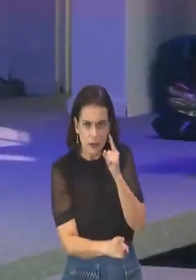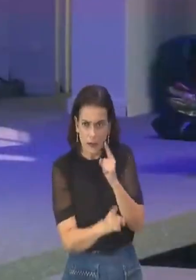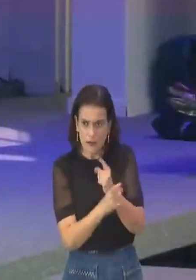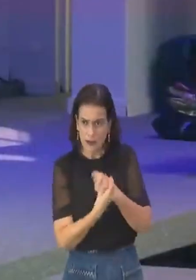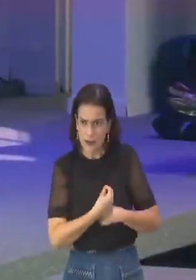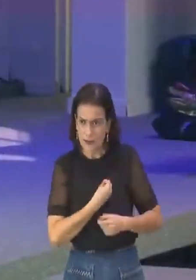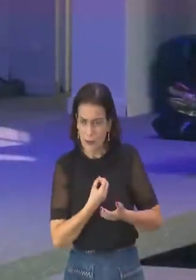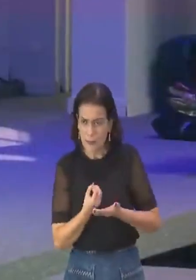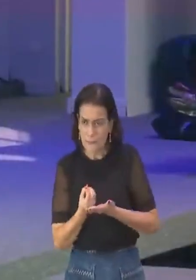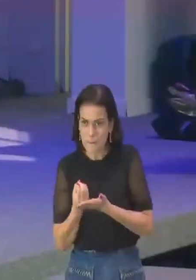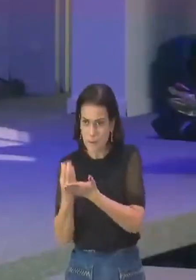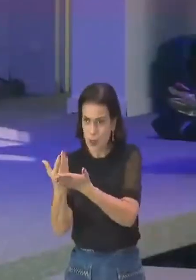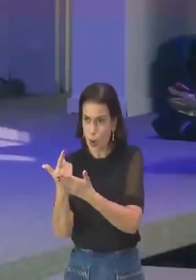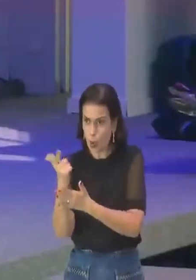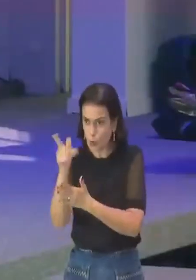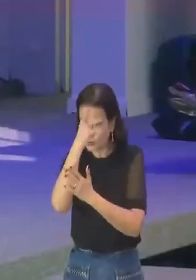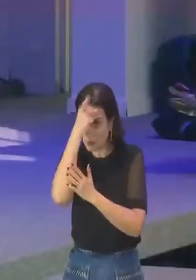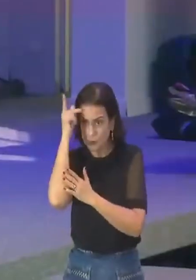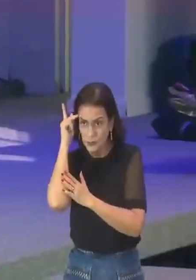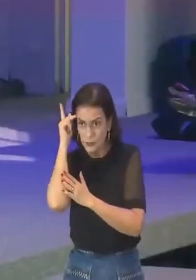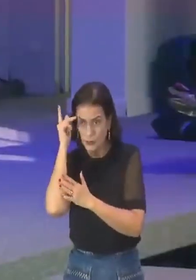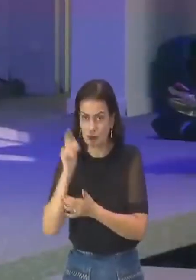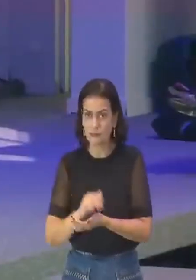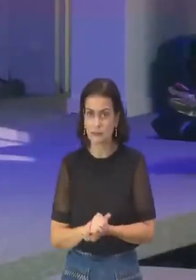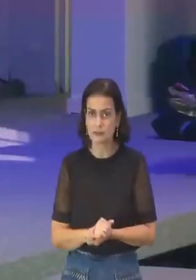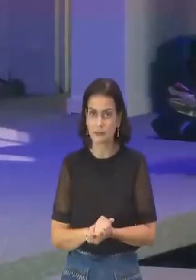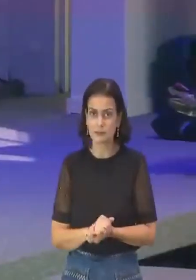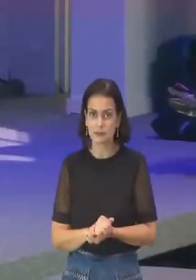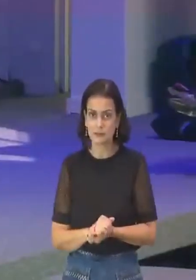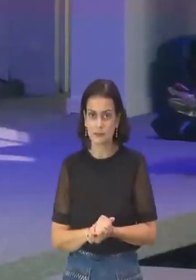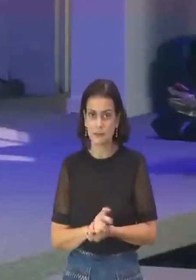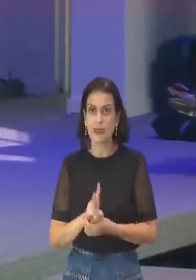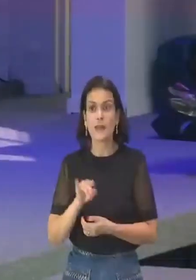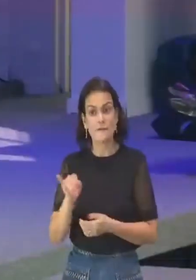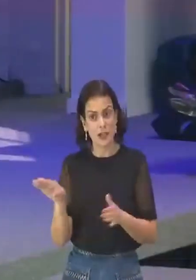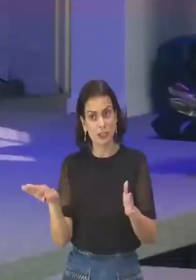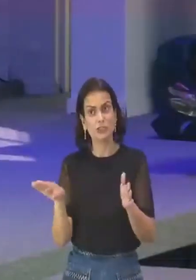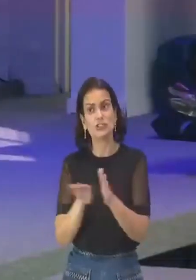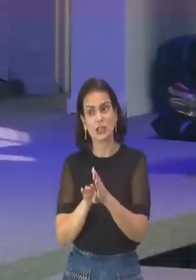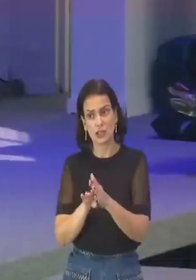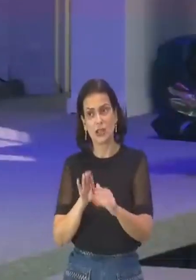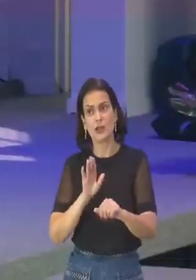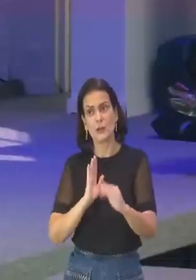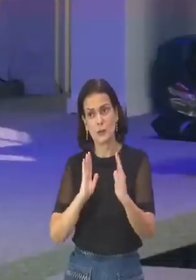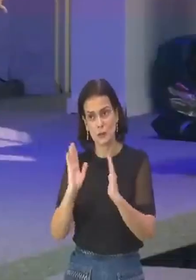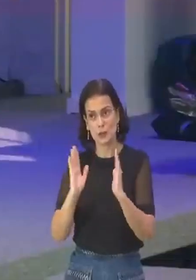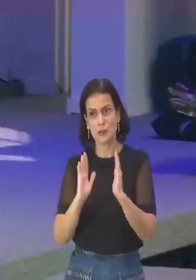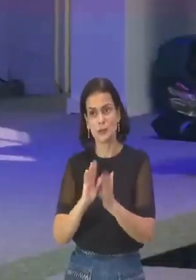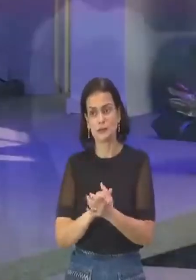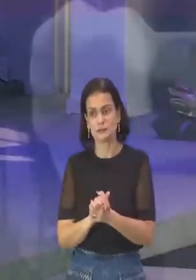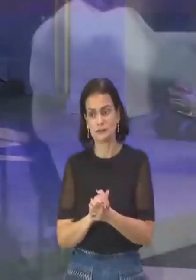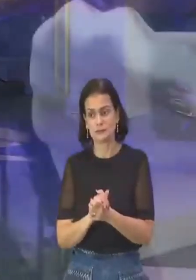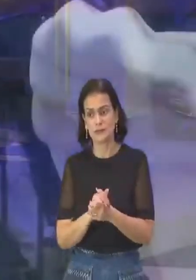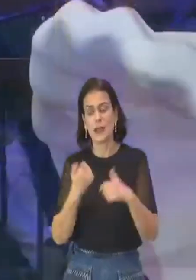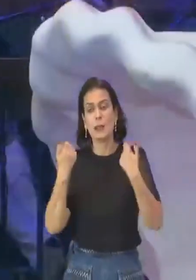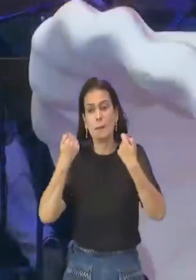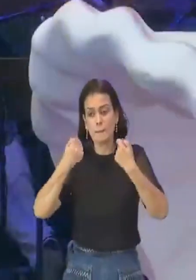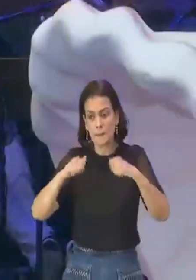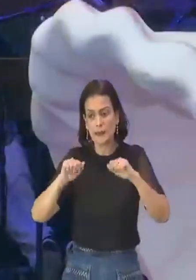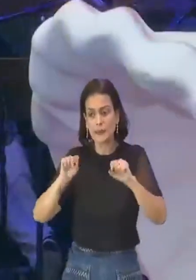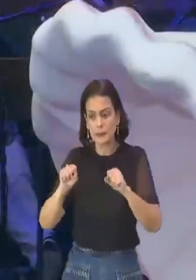sua pérola para outra pessoa? Vai chegar esse momento, e você precisa